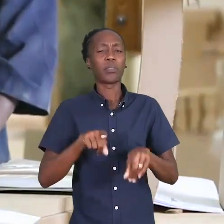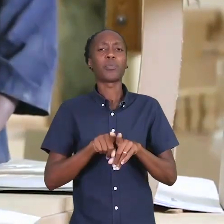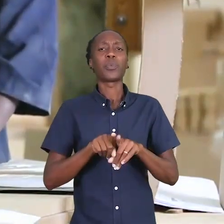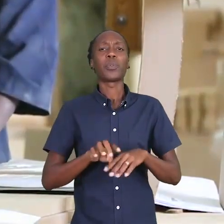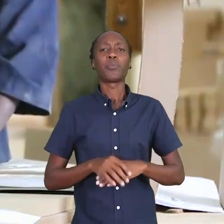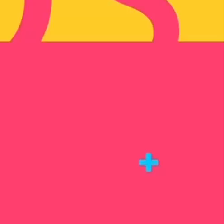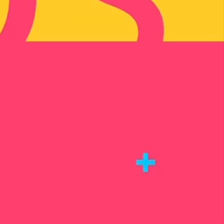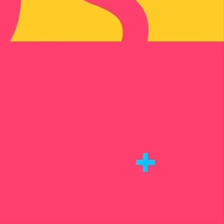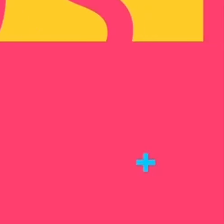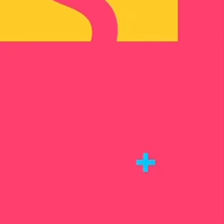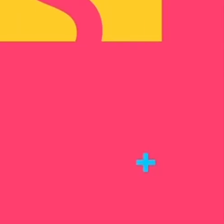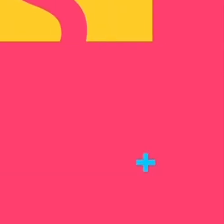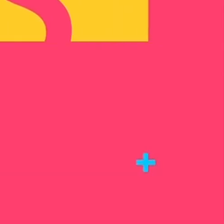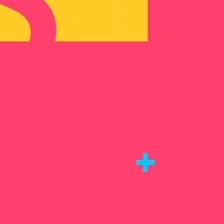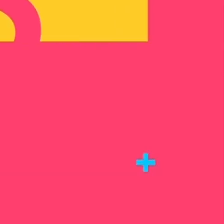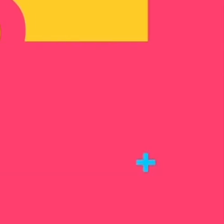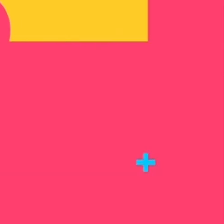homens.